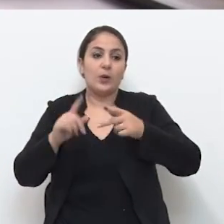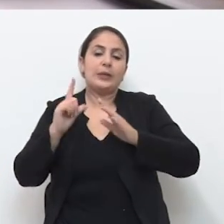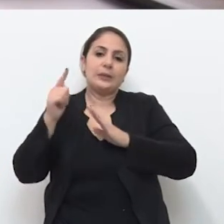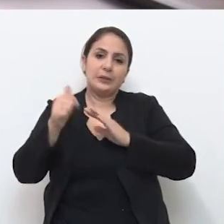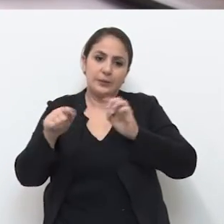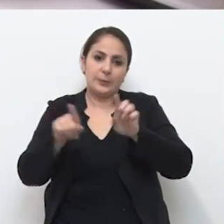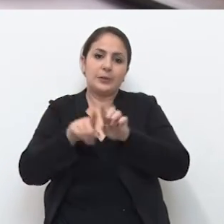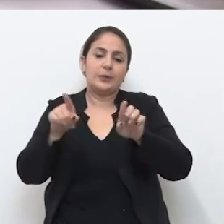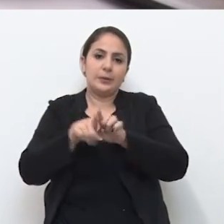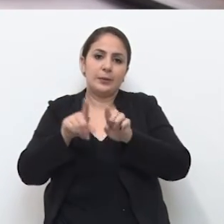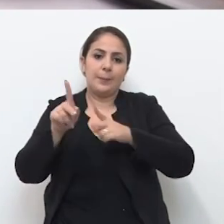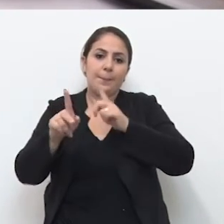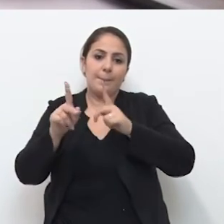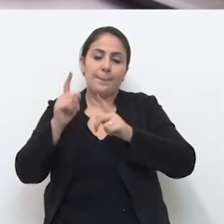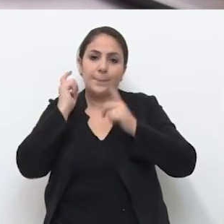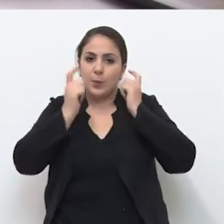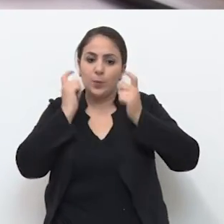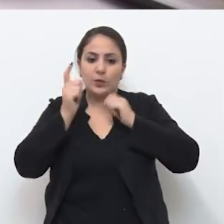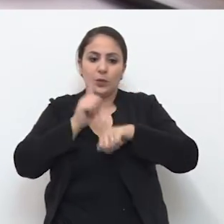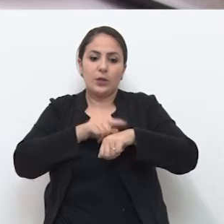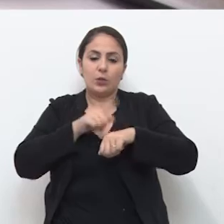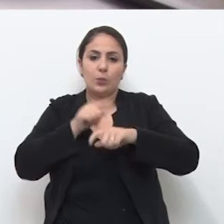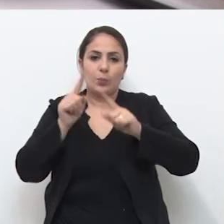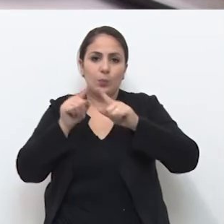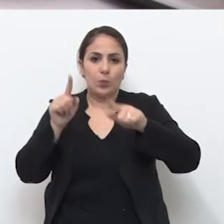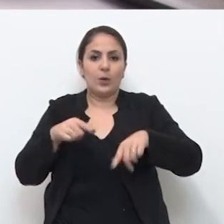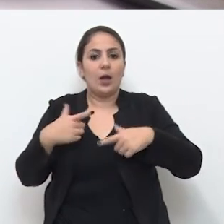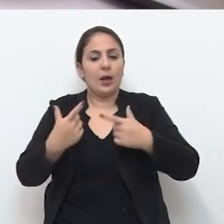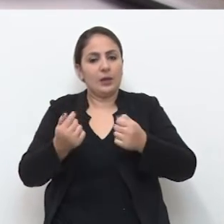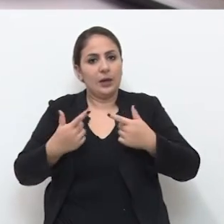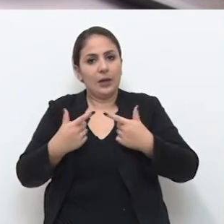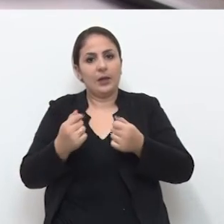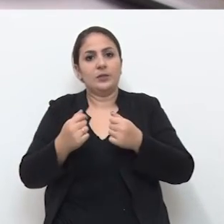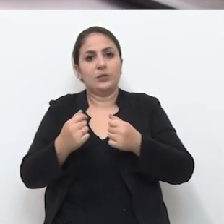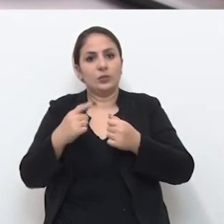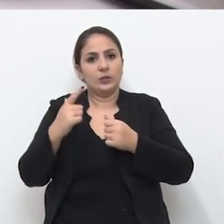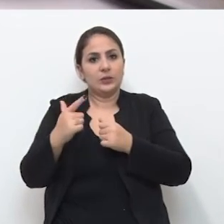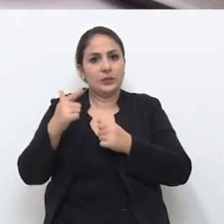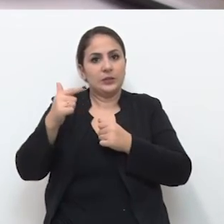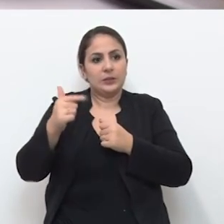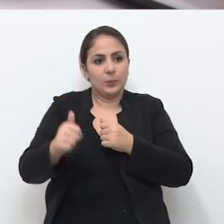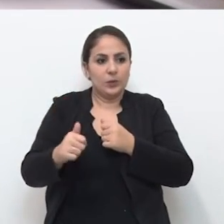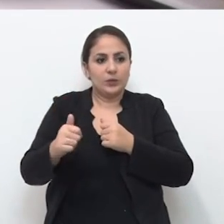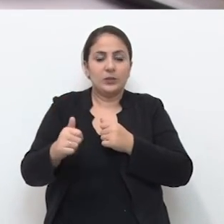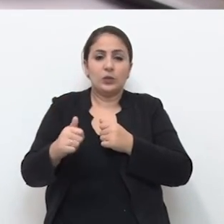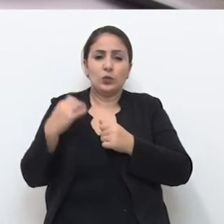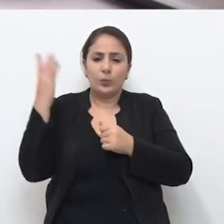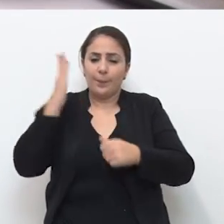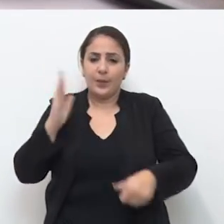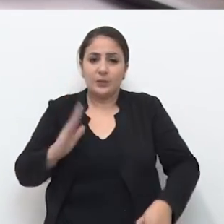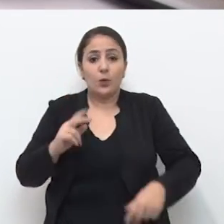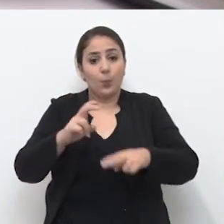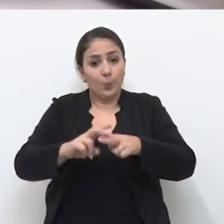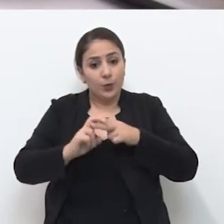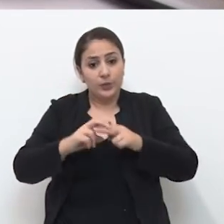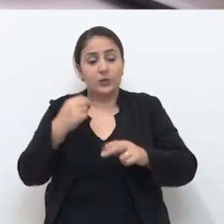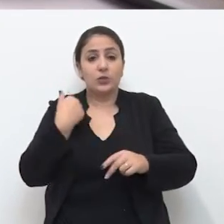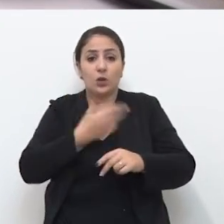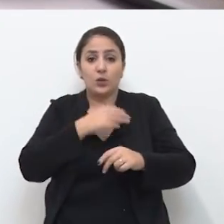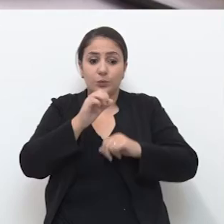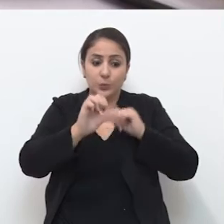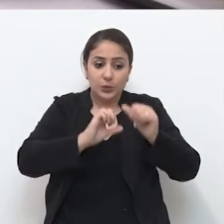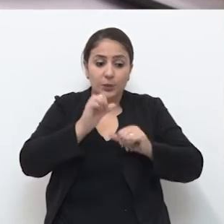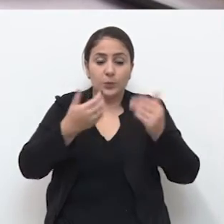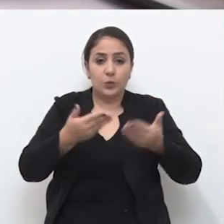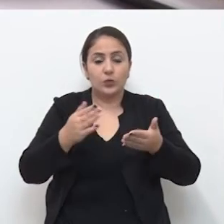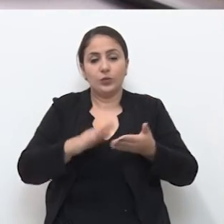e também preocupado com o erário público, que é um gasto excessivo que existe em todo o Brasil e por isso que hoje nós